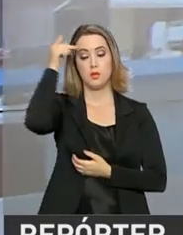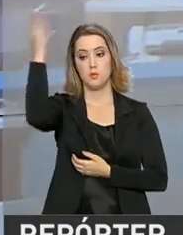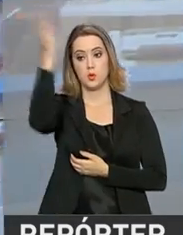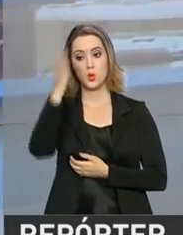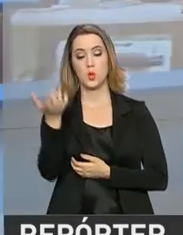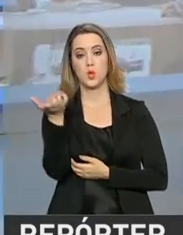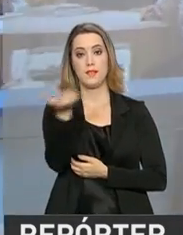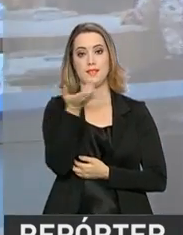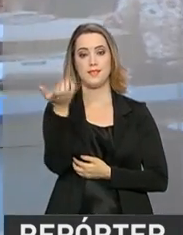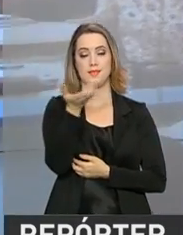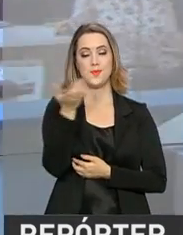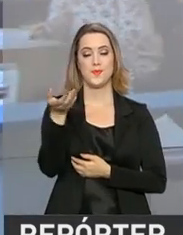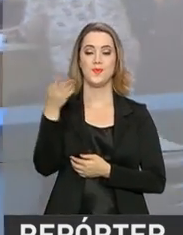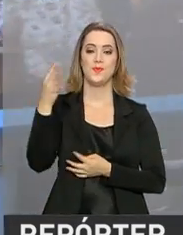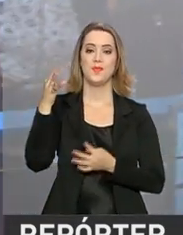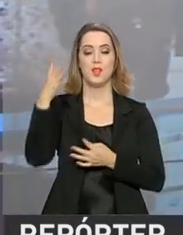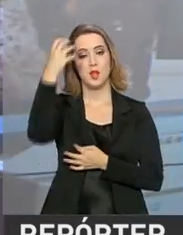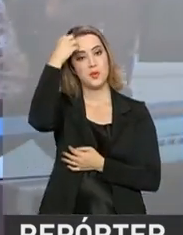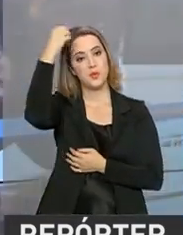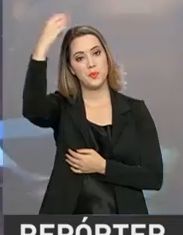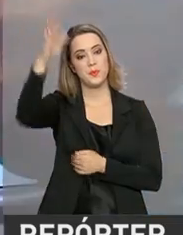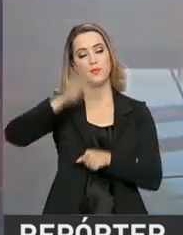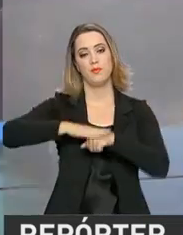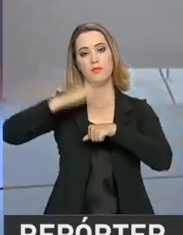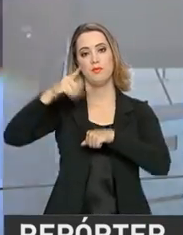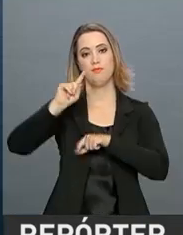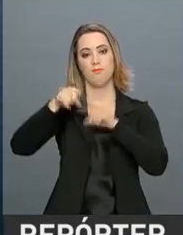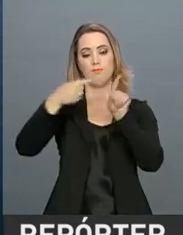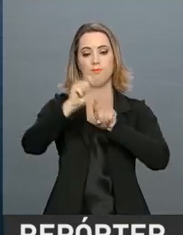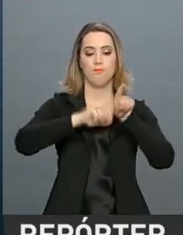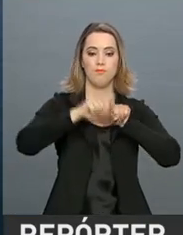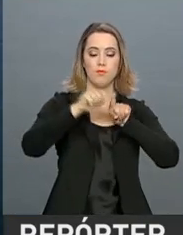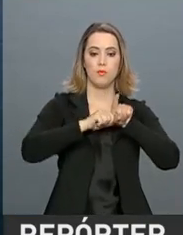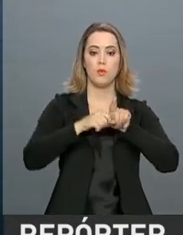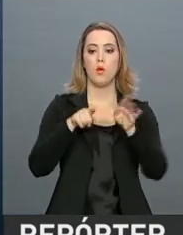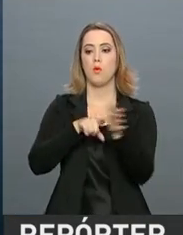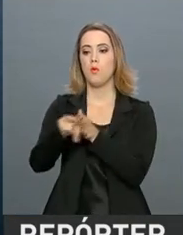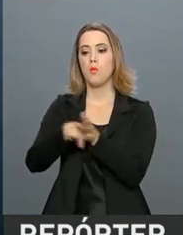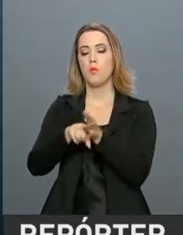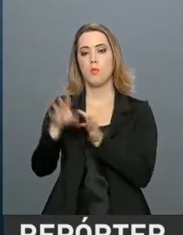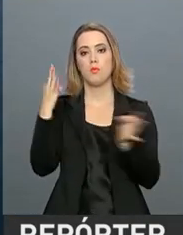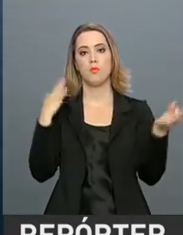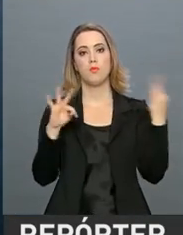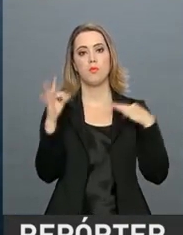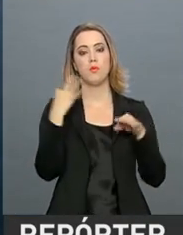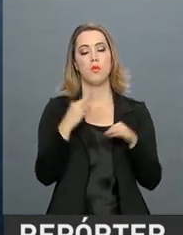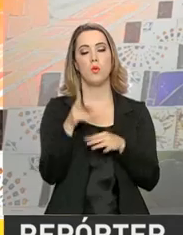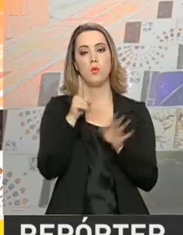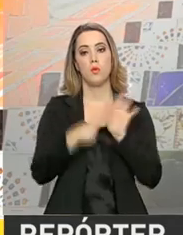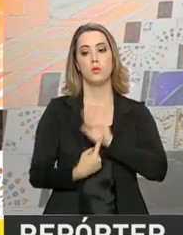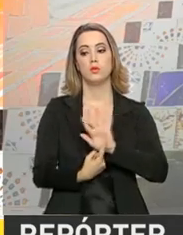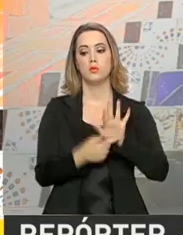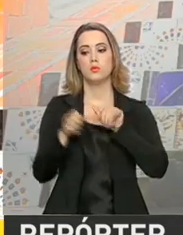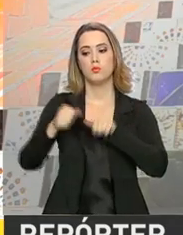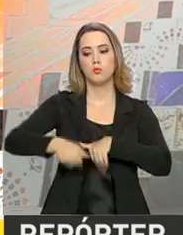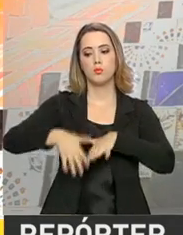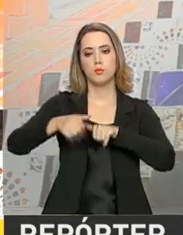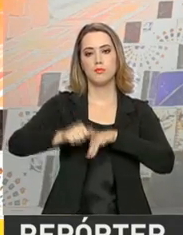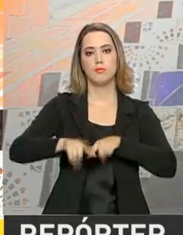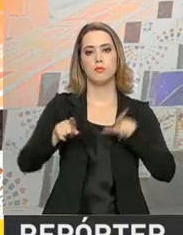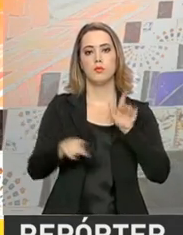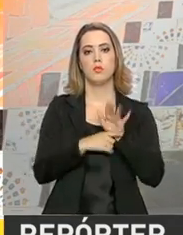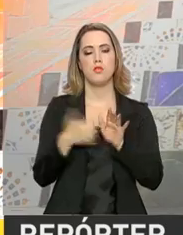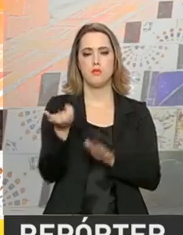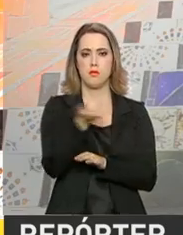viajar mais nos próximos meses Uma pesquisa realizada pelo Ministério do Turismo mostra que o mês de setembro apresentou o maior percentual de